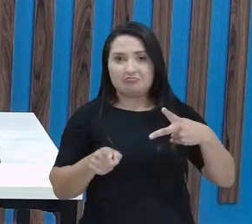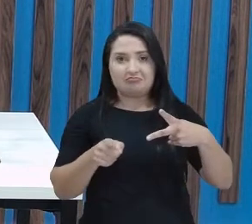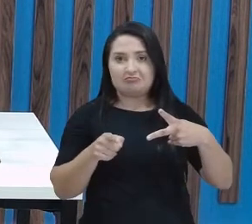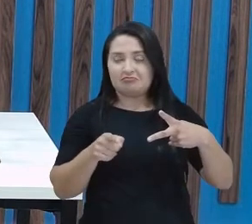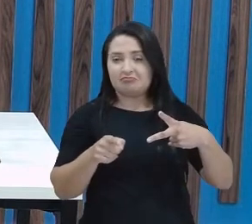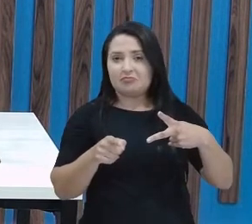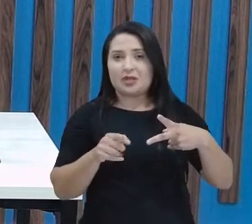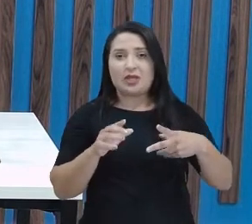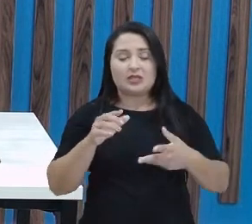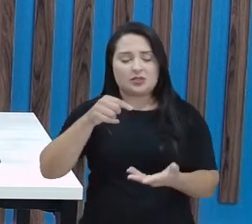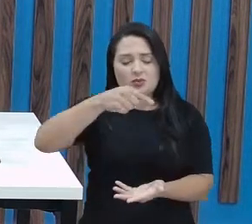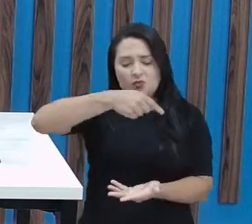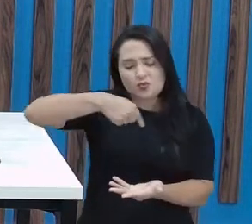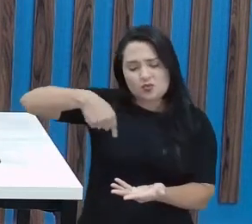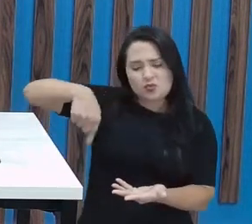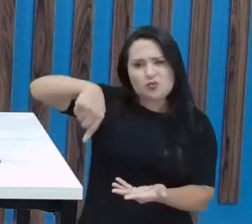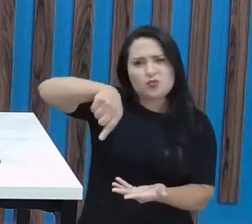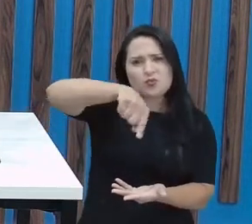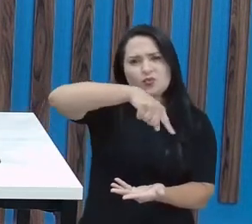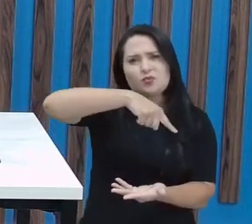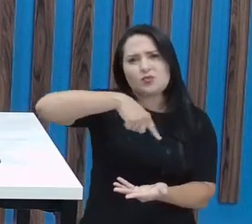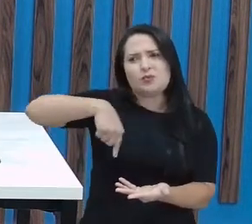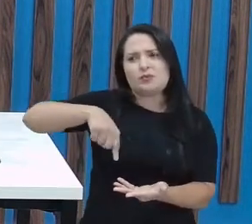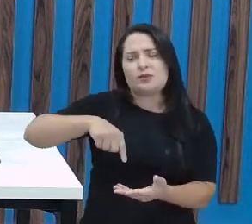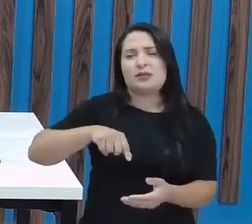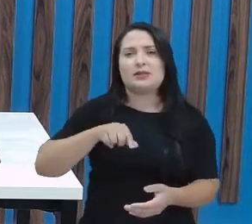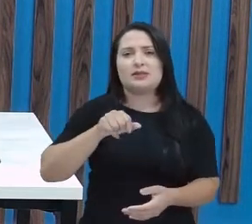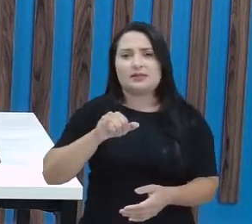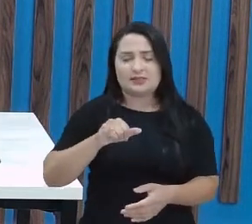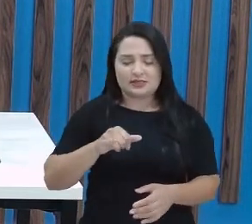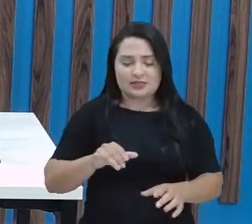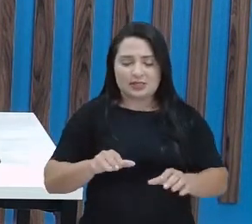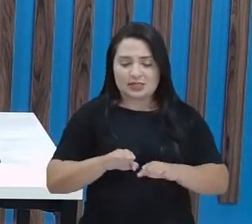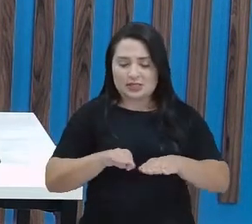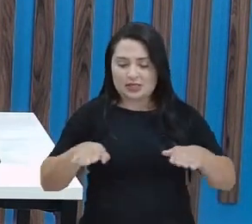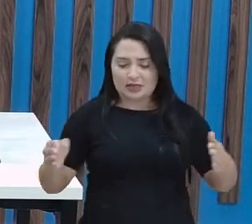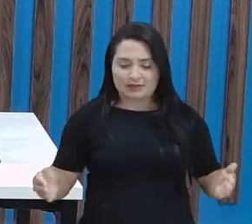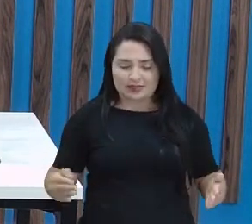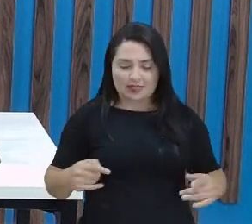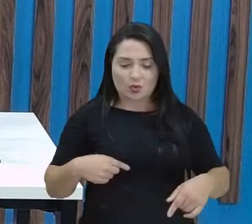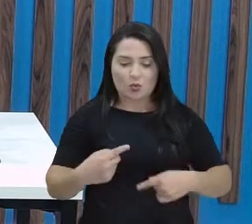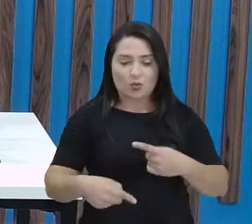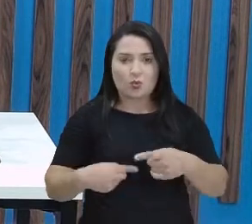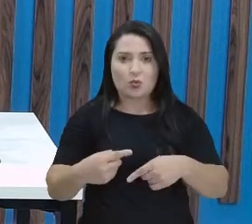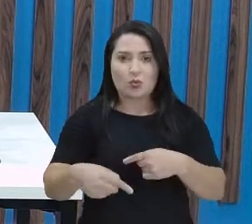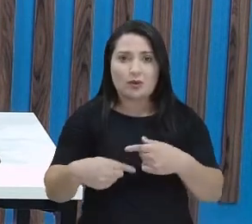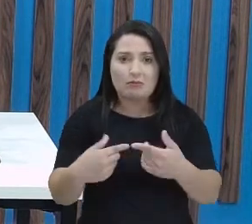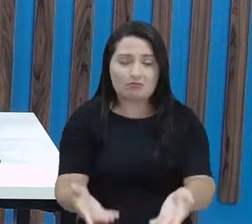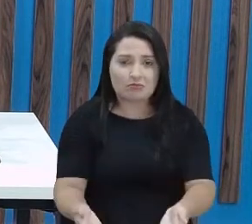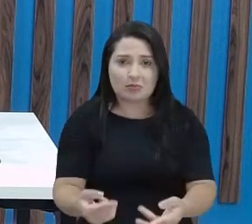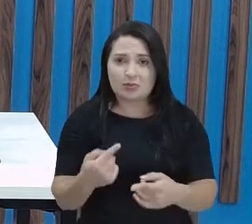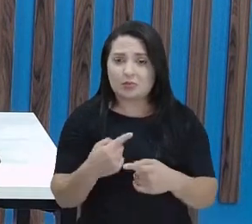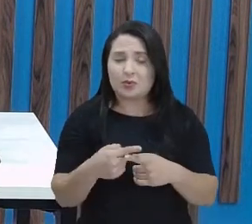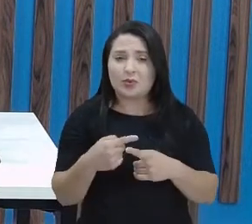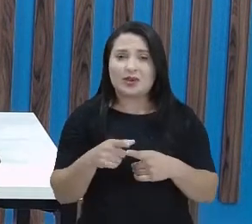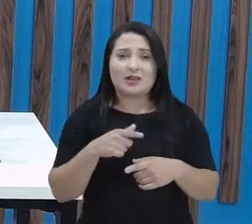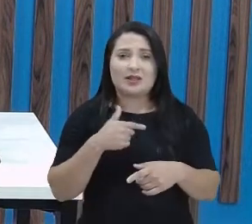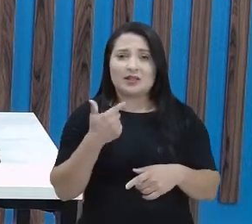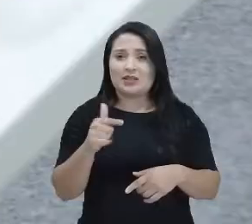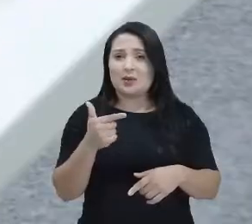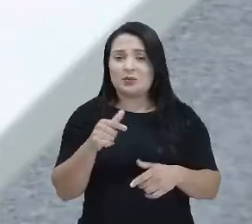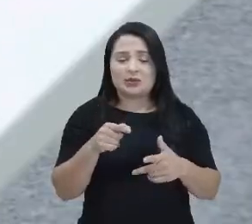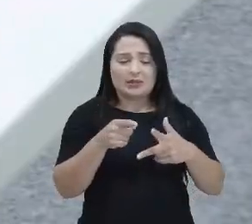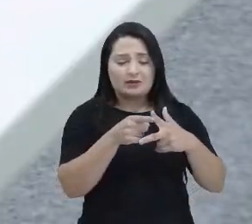é todo redondinho. Se eu colocar aqui na mesa, vai rolar, porque não tem pontas, ó. Então, é